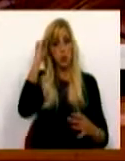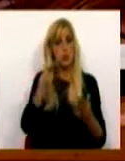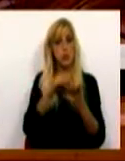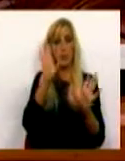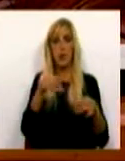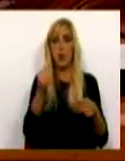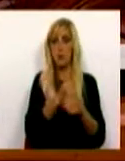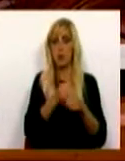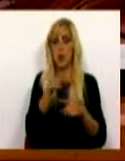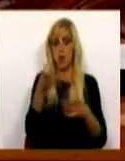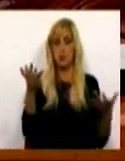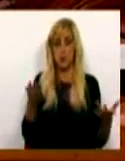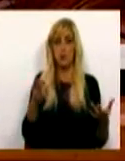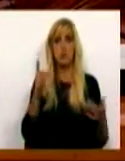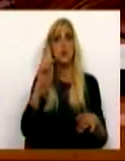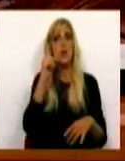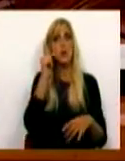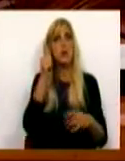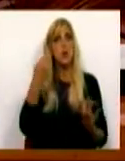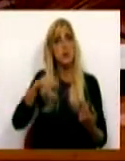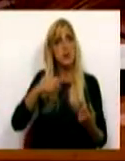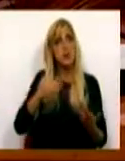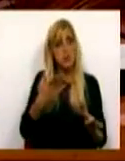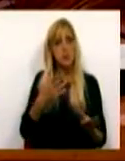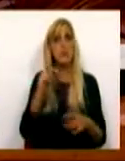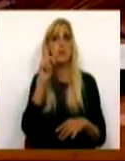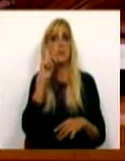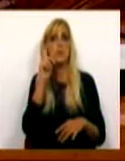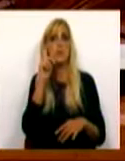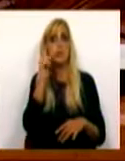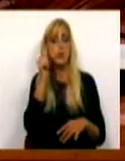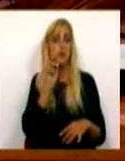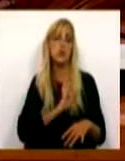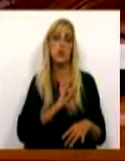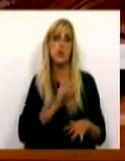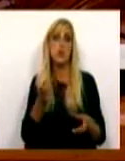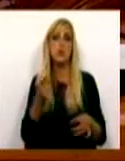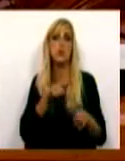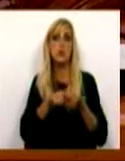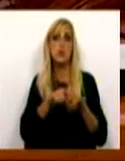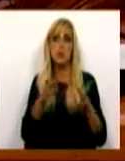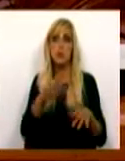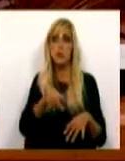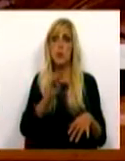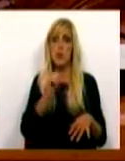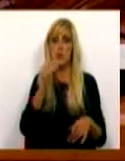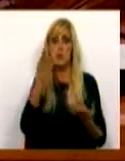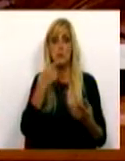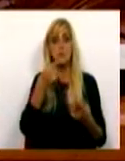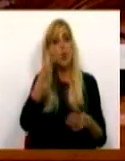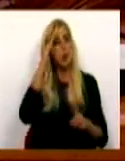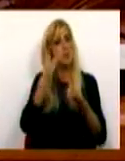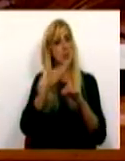desse processo. Senhor Presidente, Senhoras e Senhores Deputados, o Grupo Parlamentar do Partido Socialista definiu como objetivos